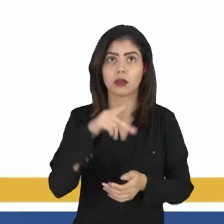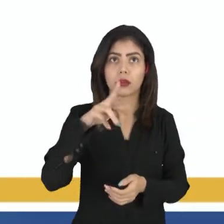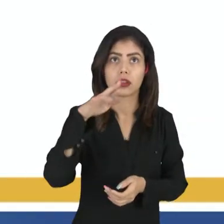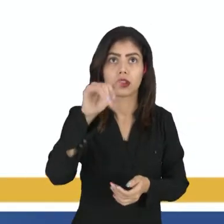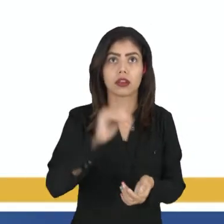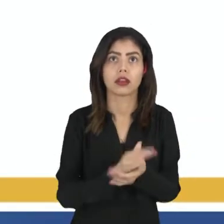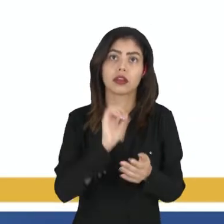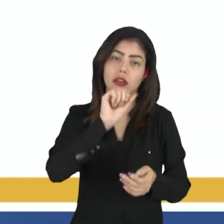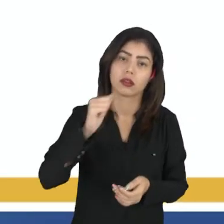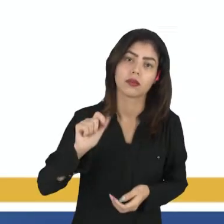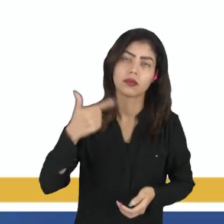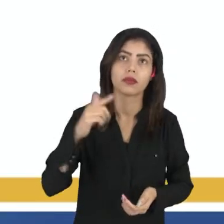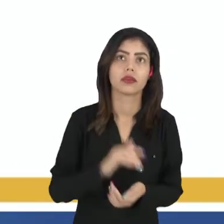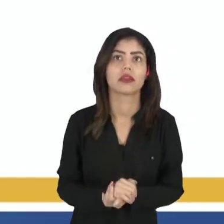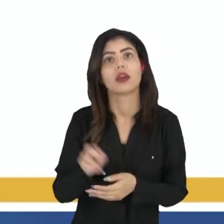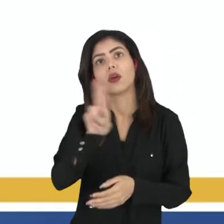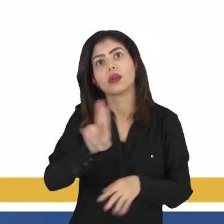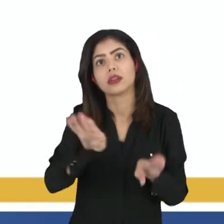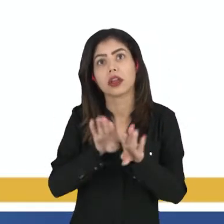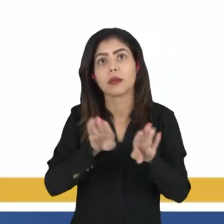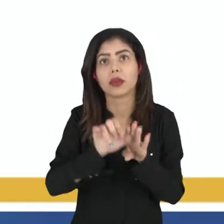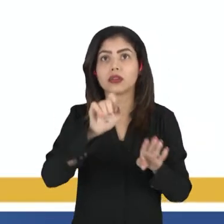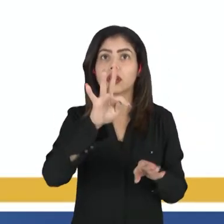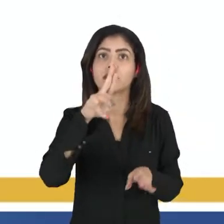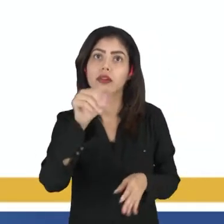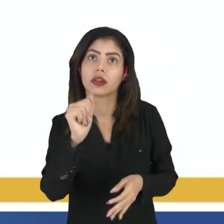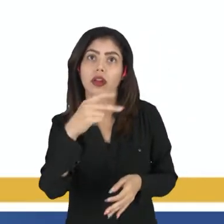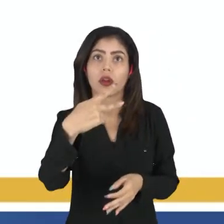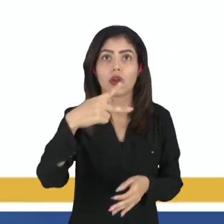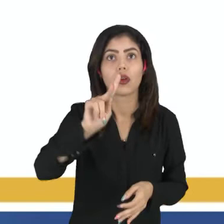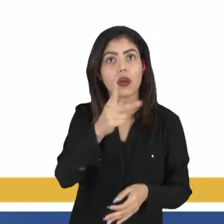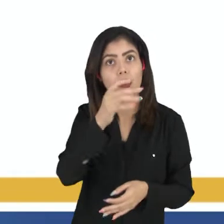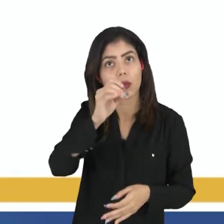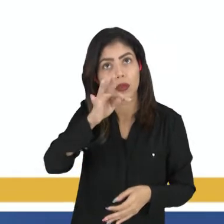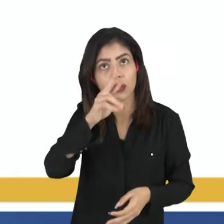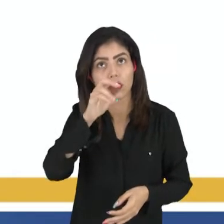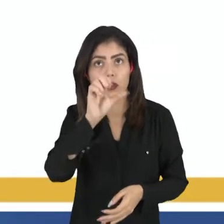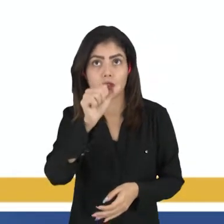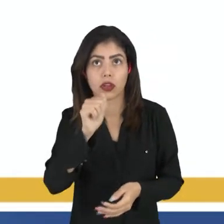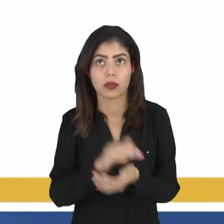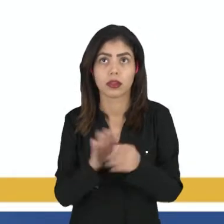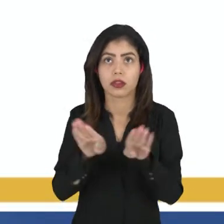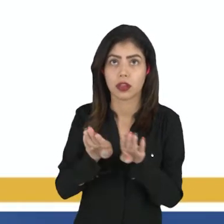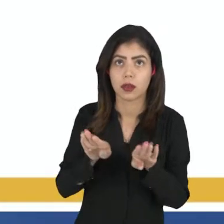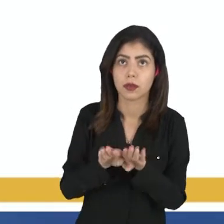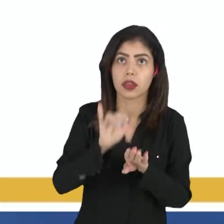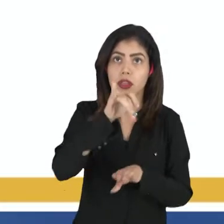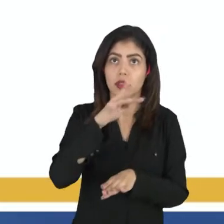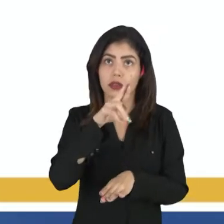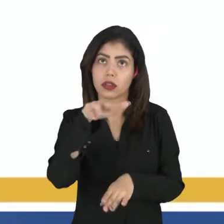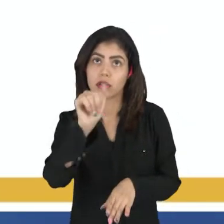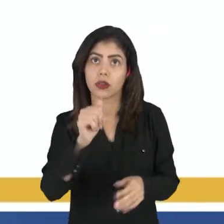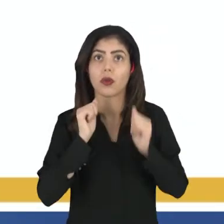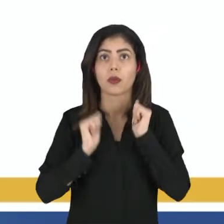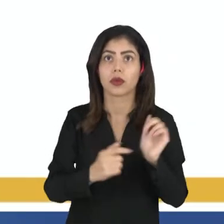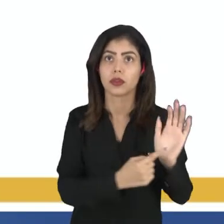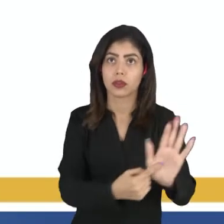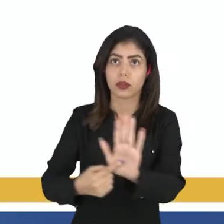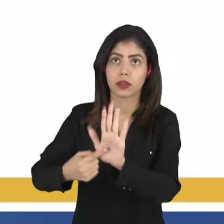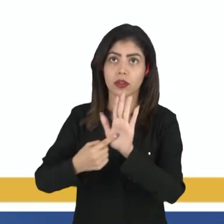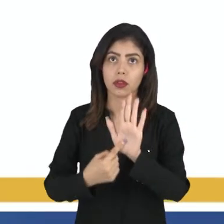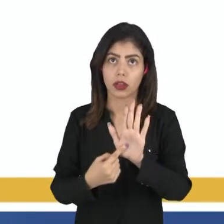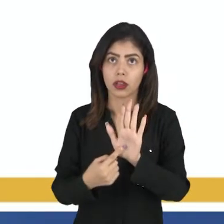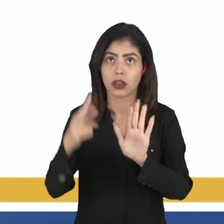etc. O uso de softwares como o Photoshop e o Illustrator permite a produção de peças